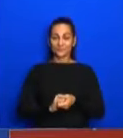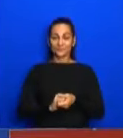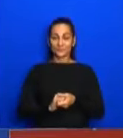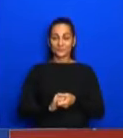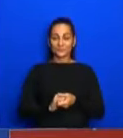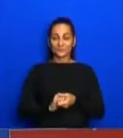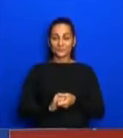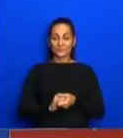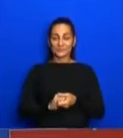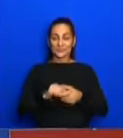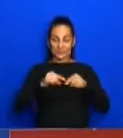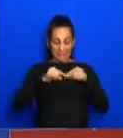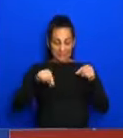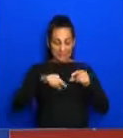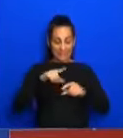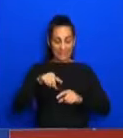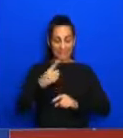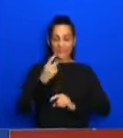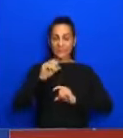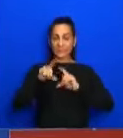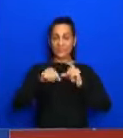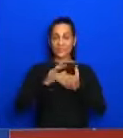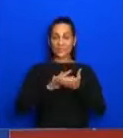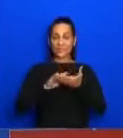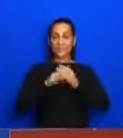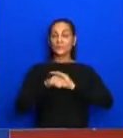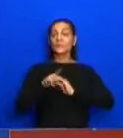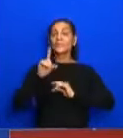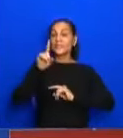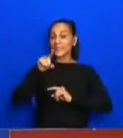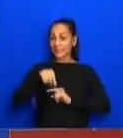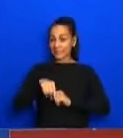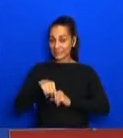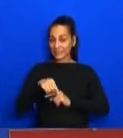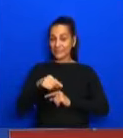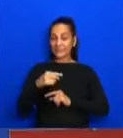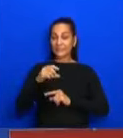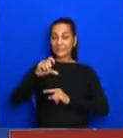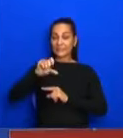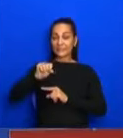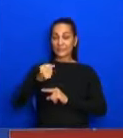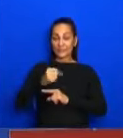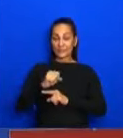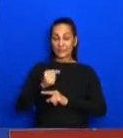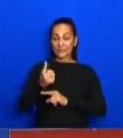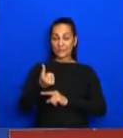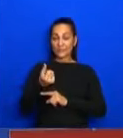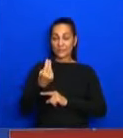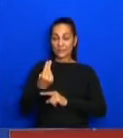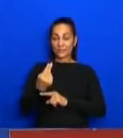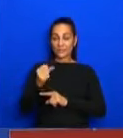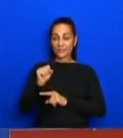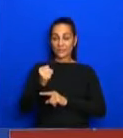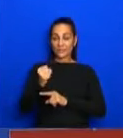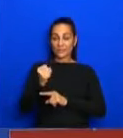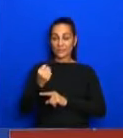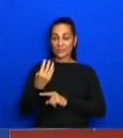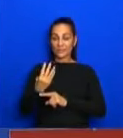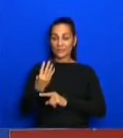75. As 20 dezenas sorteadas na Lotomania foram 98,